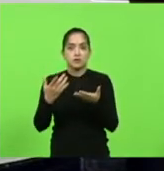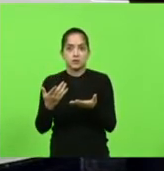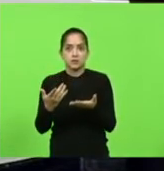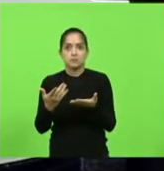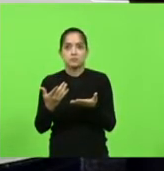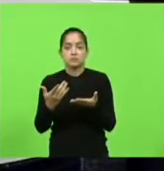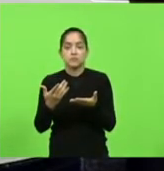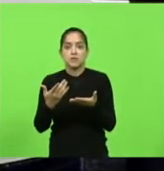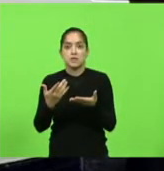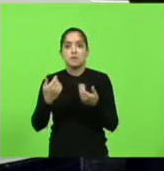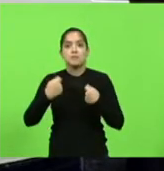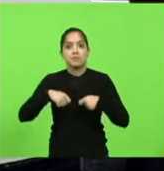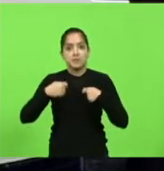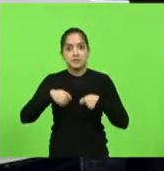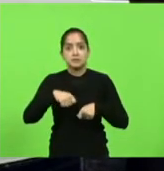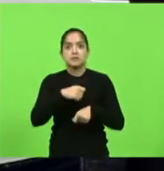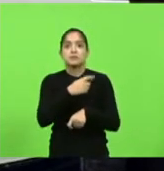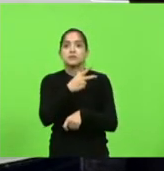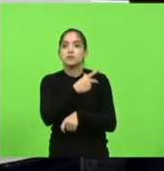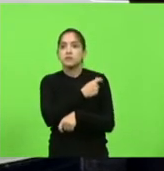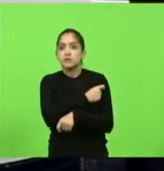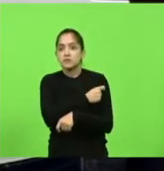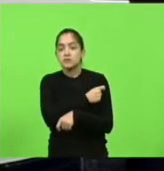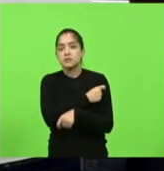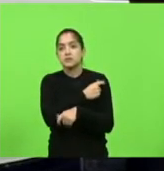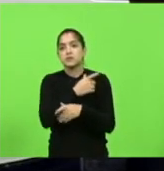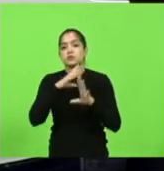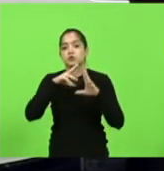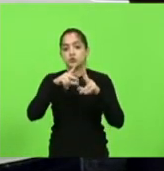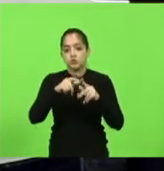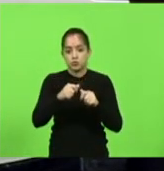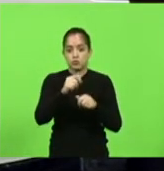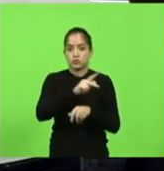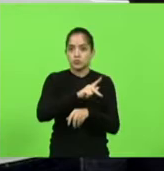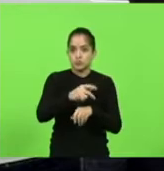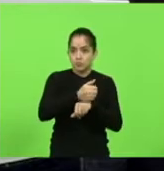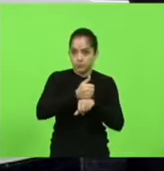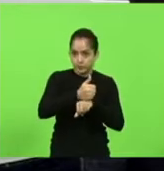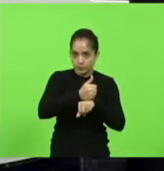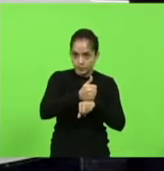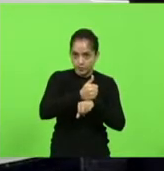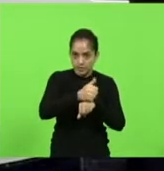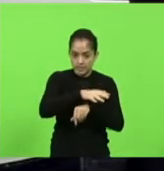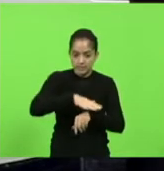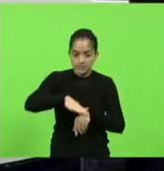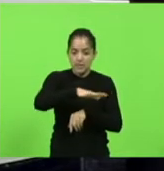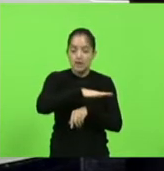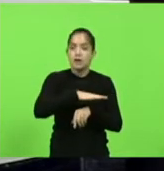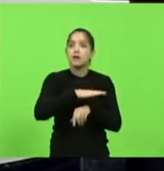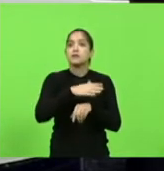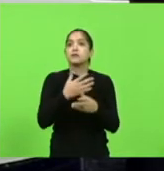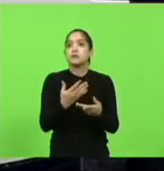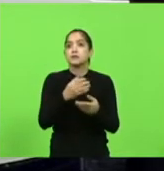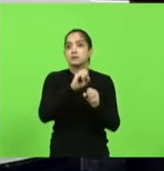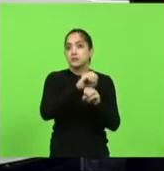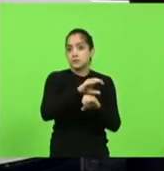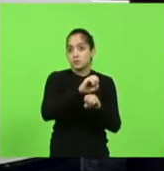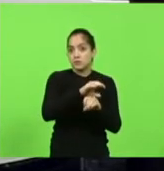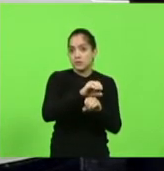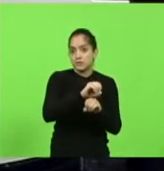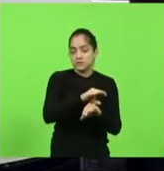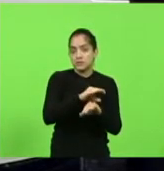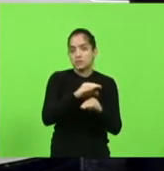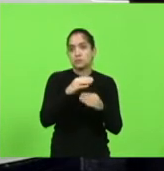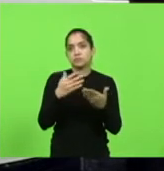nós tenhamos a vacinação de todos os profissionais da educação, não podemos colocar em